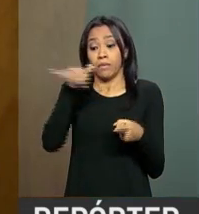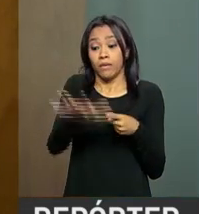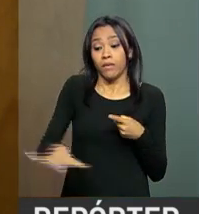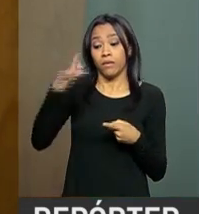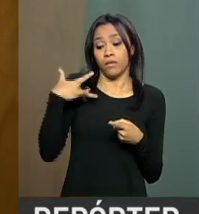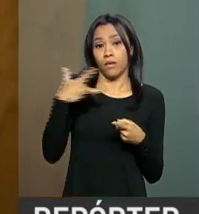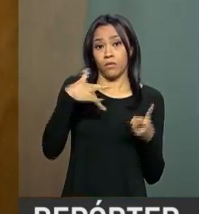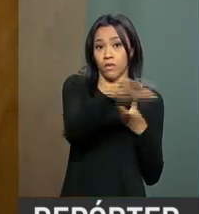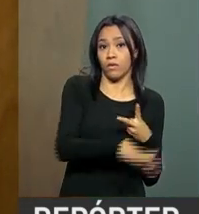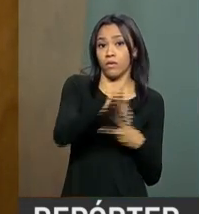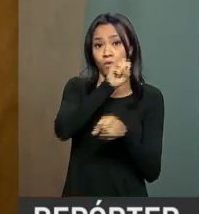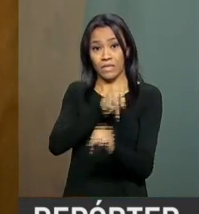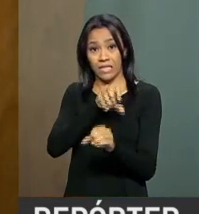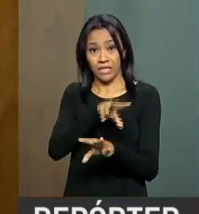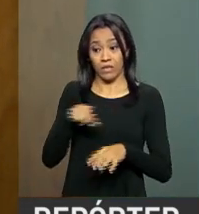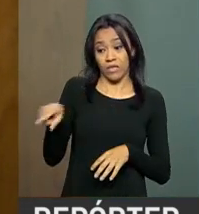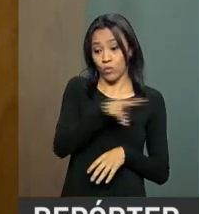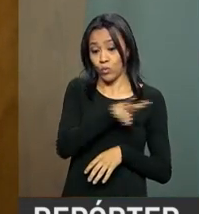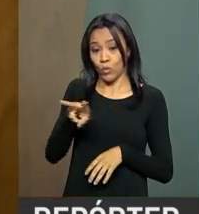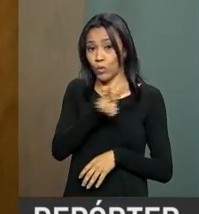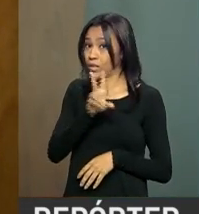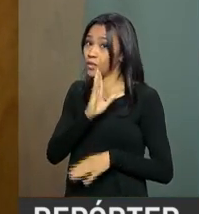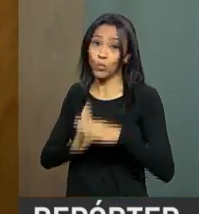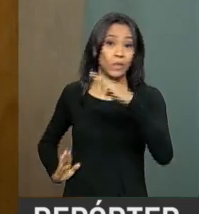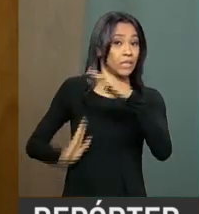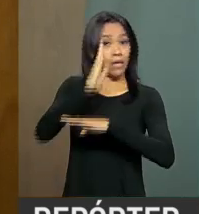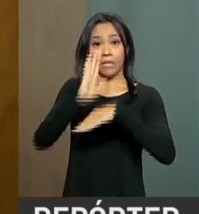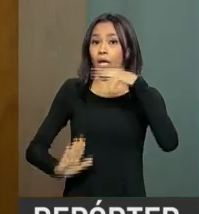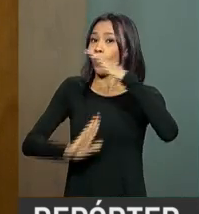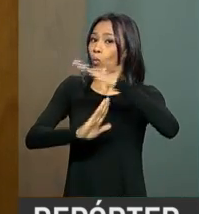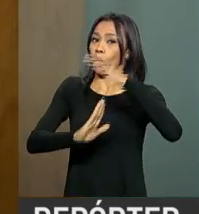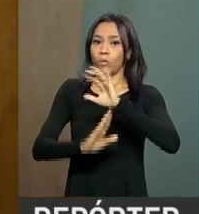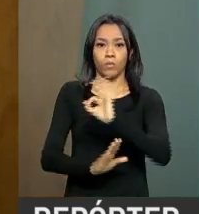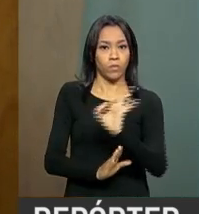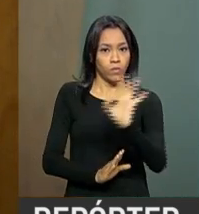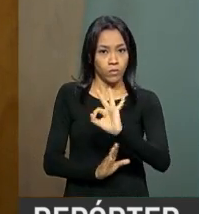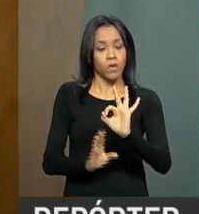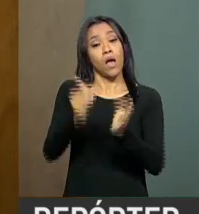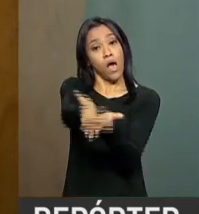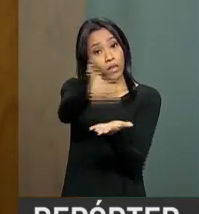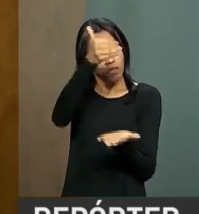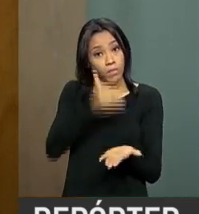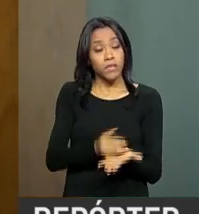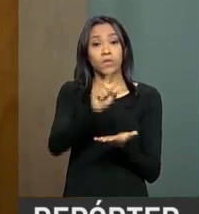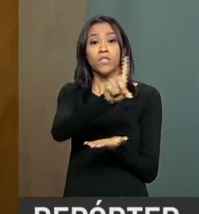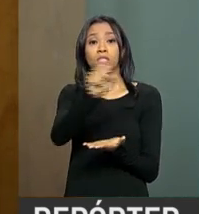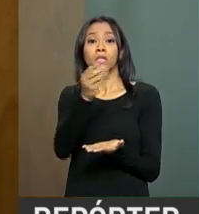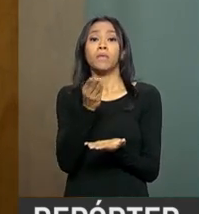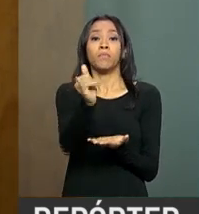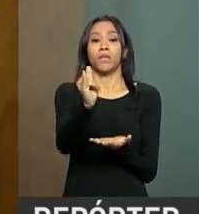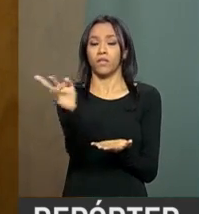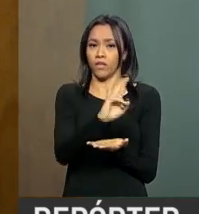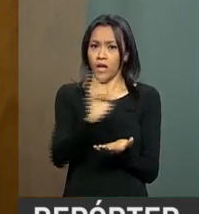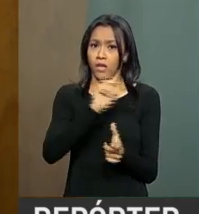saúde e educação, que não devem ultrapassar o teto dos gastos. Sobre a antecipação do pagamento de 100 bilhões de reais